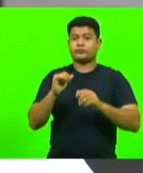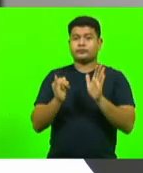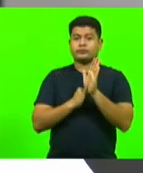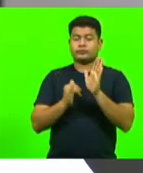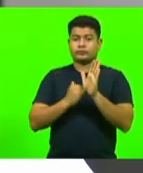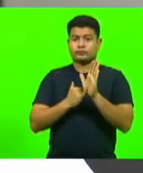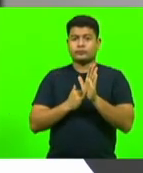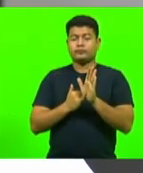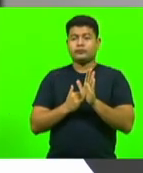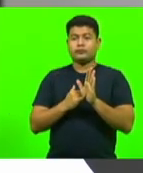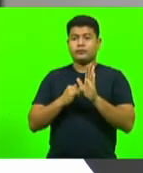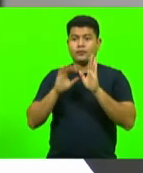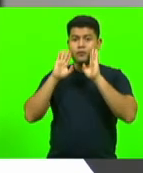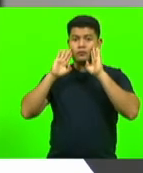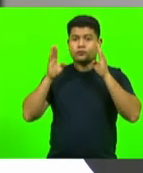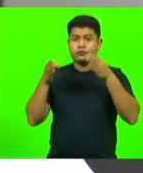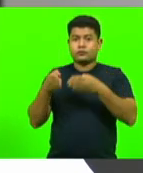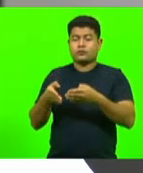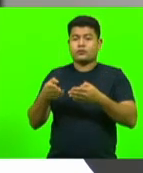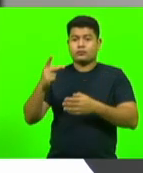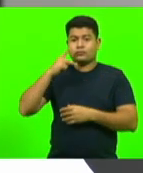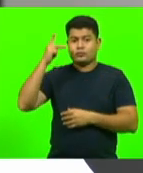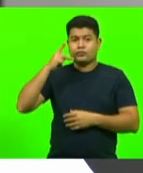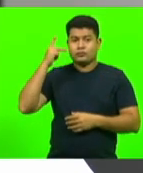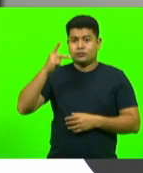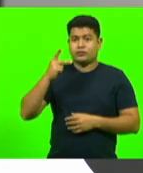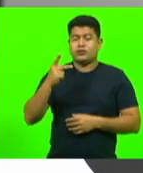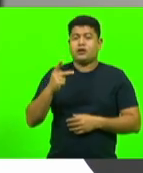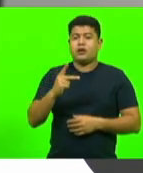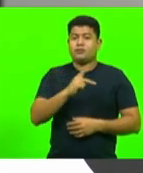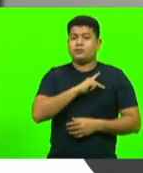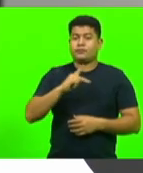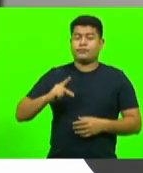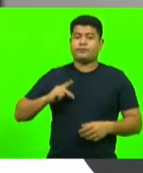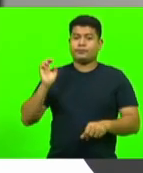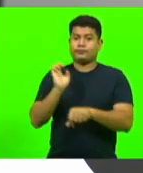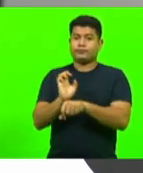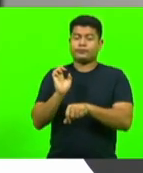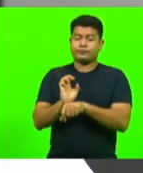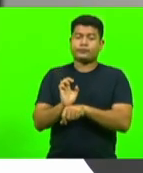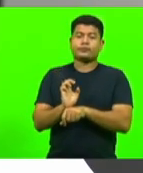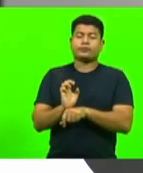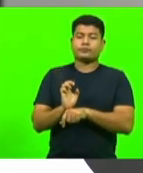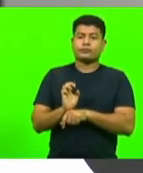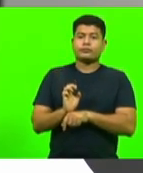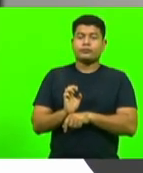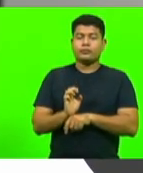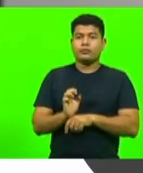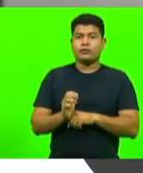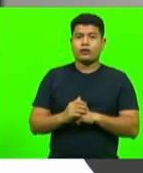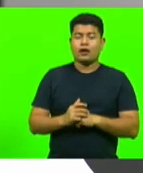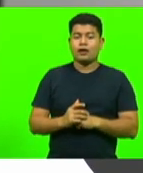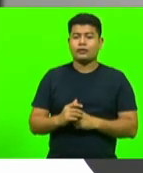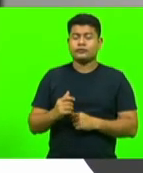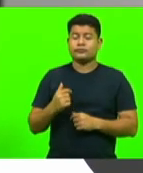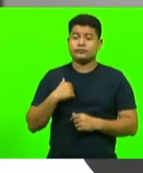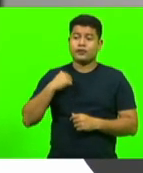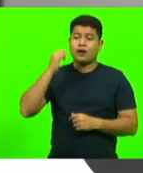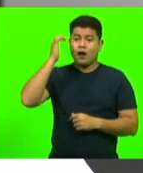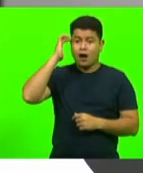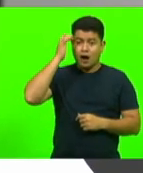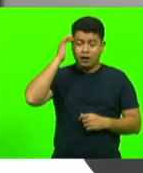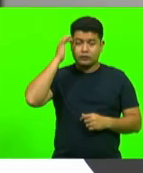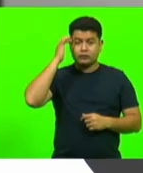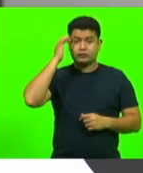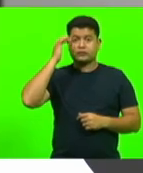voltados às políticas públicas gestado né efetivamente eu diria que é no